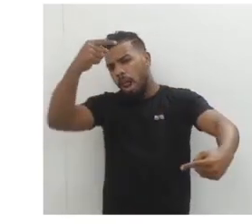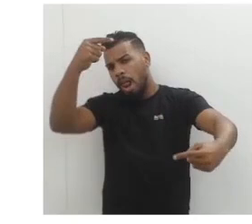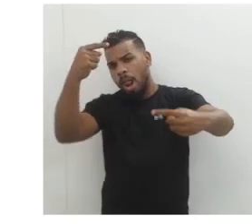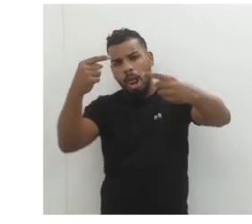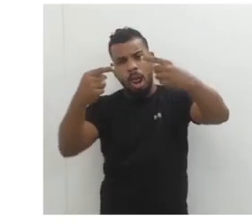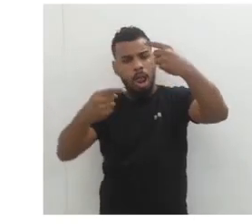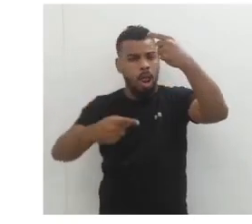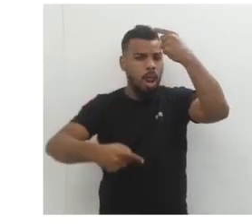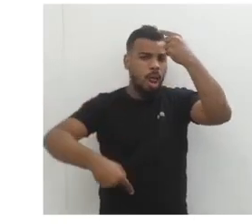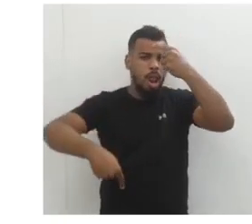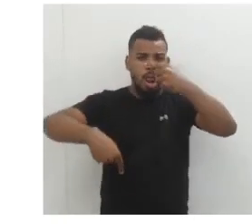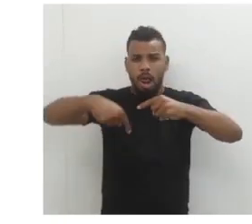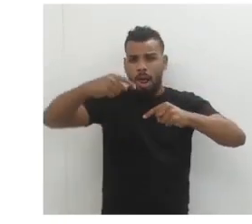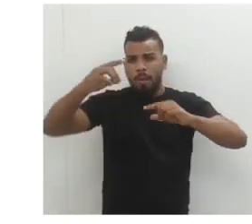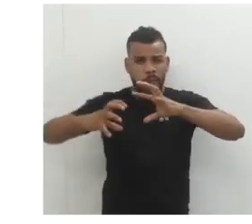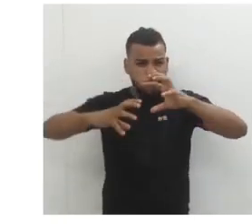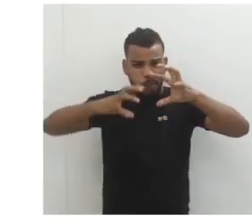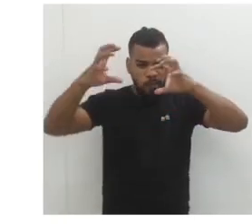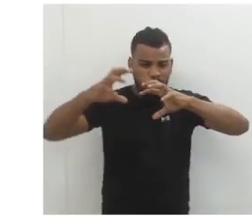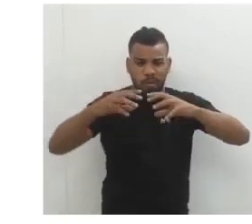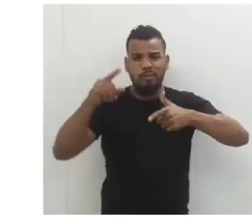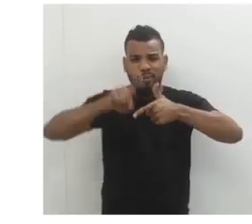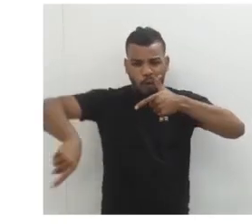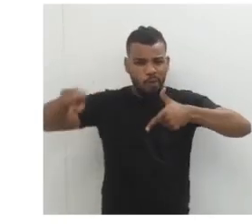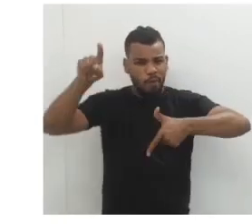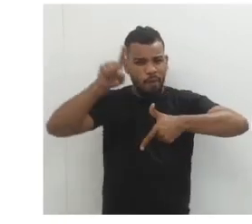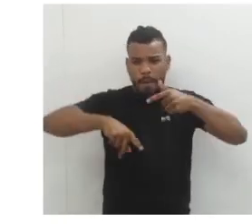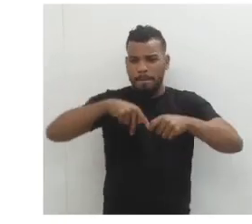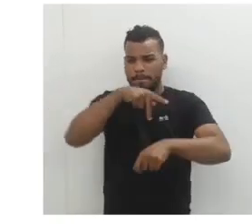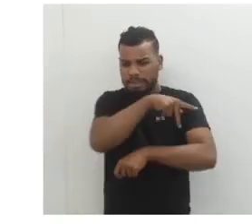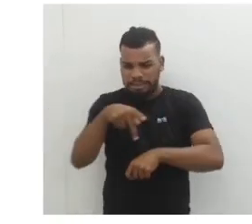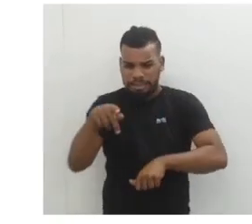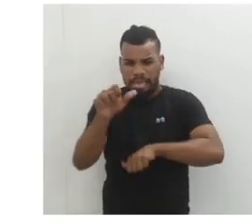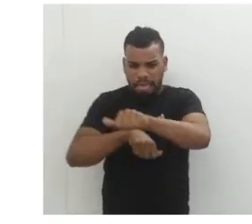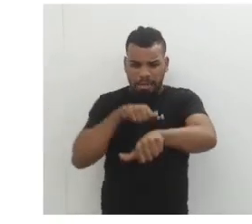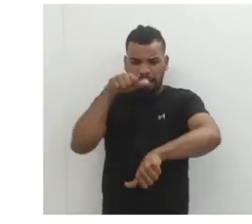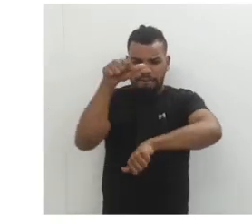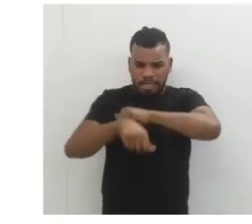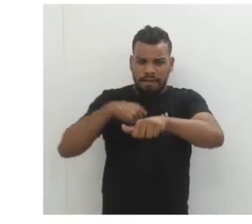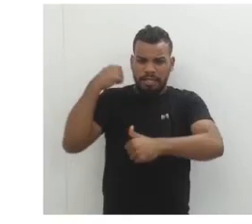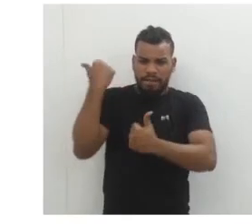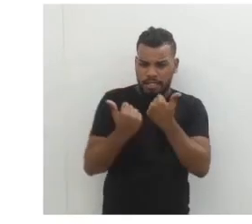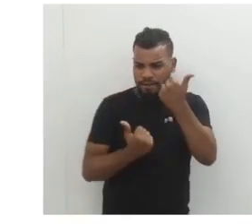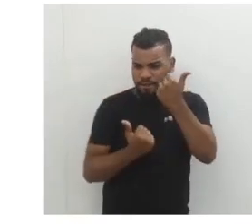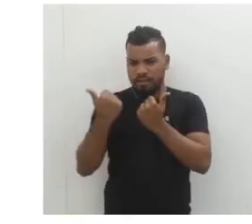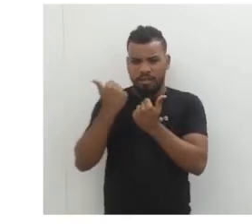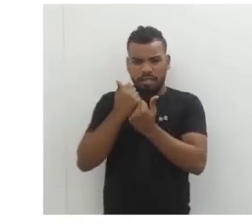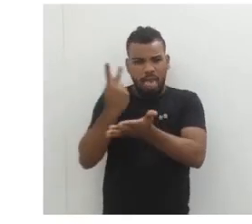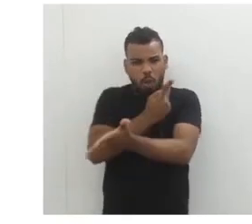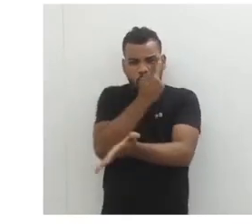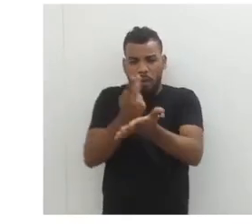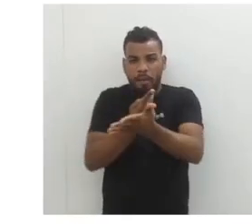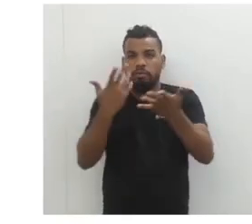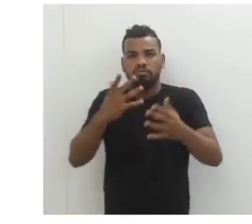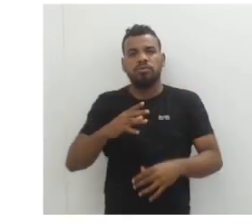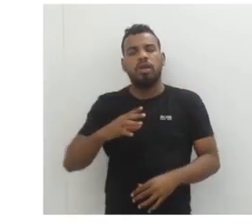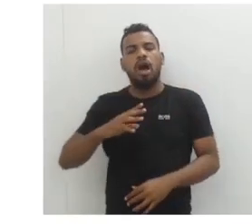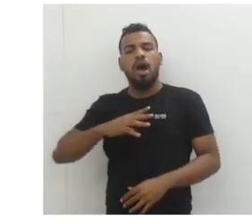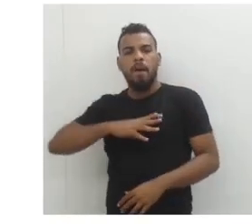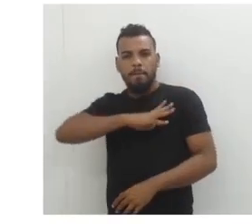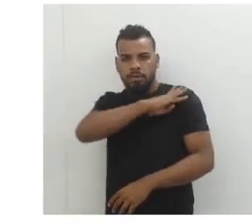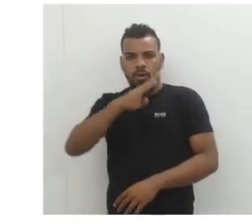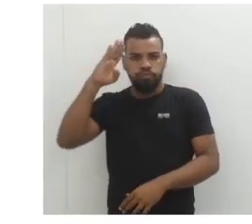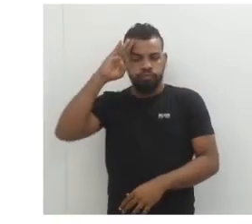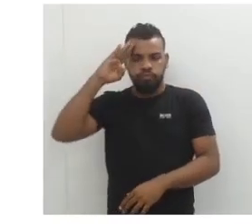de todas essas insatisfações, não é? Então, os militares, em 1964